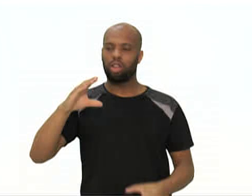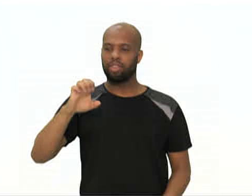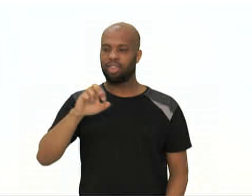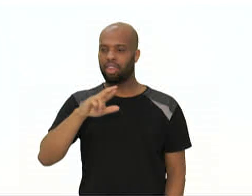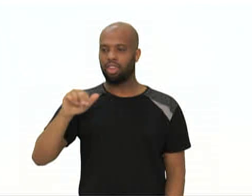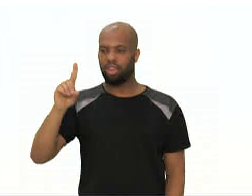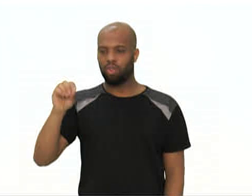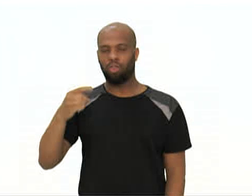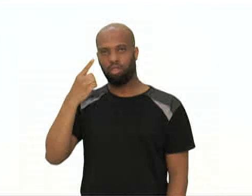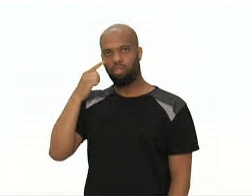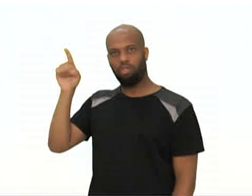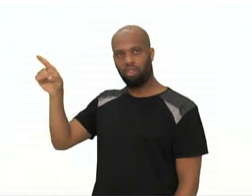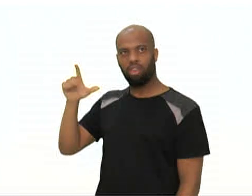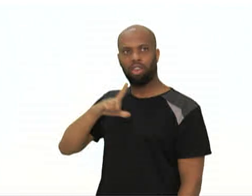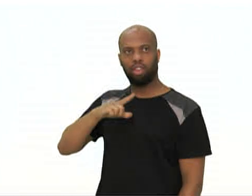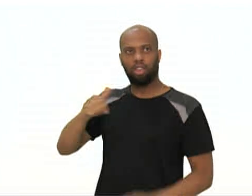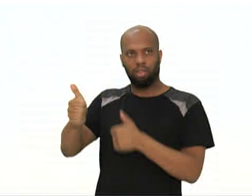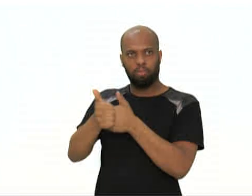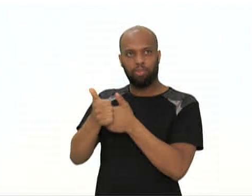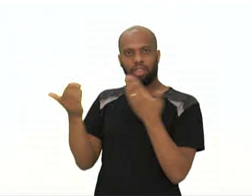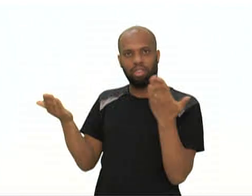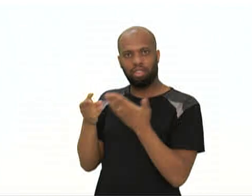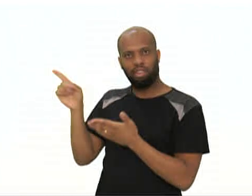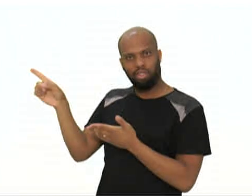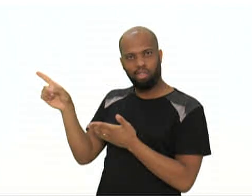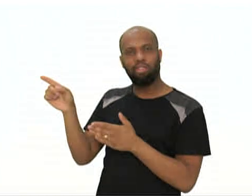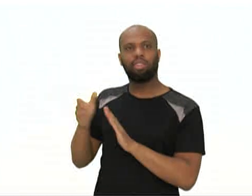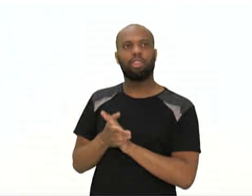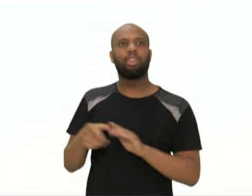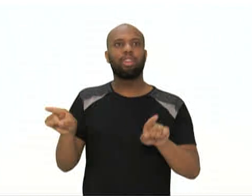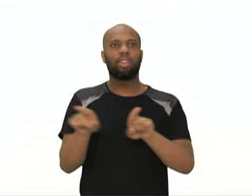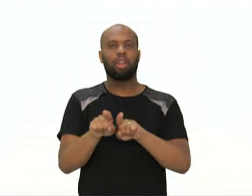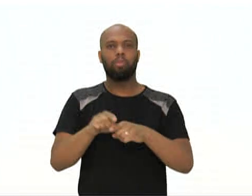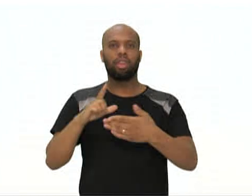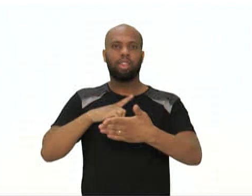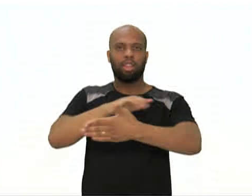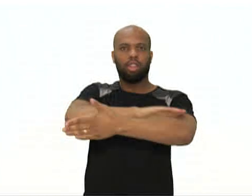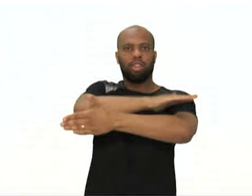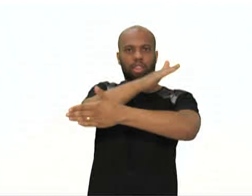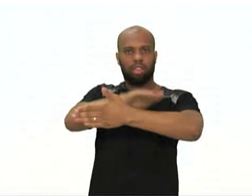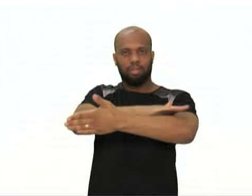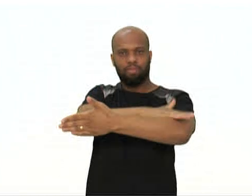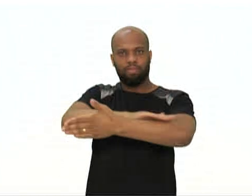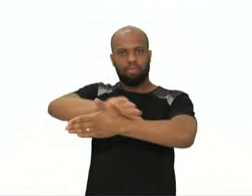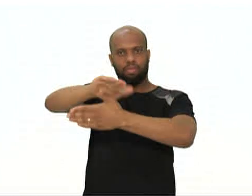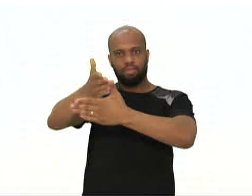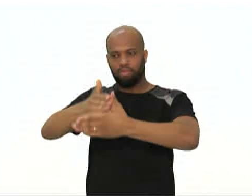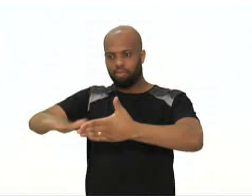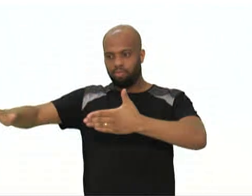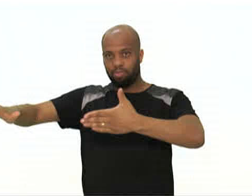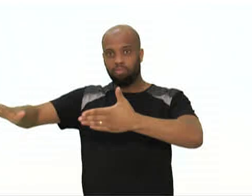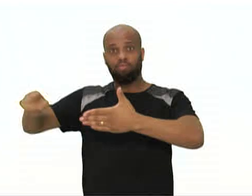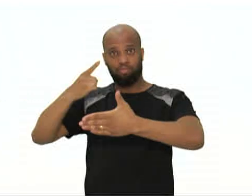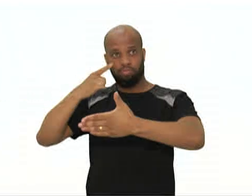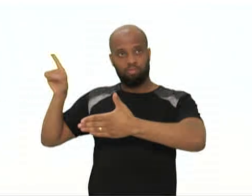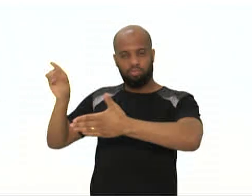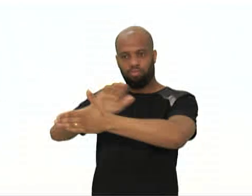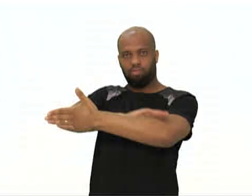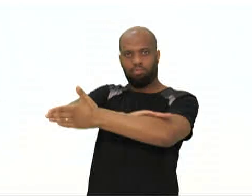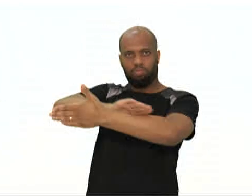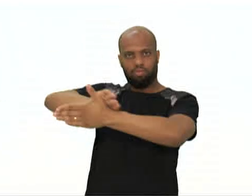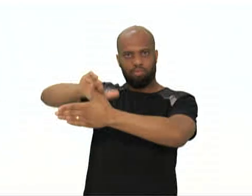na figura do lado esquerdo da sua tela no canto superior, e a Mata Atlântica, do lado esquerdo da sua tela, no